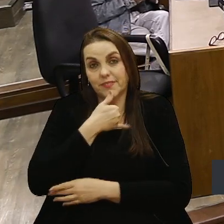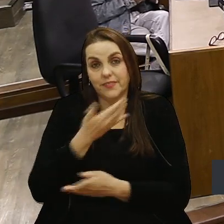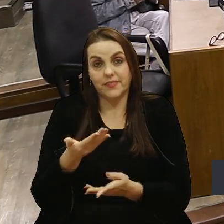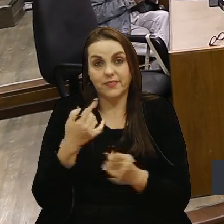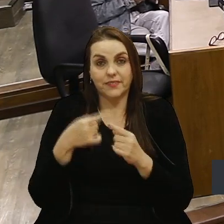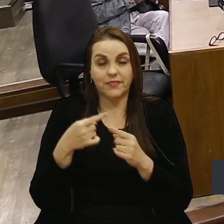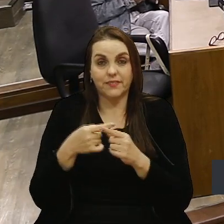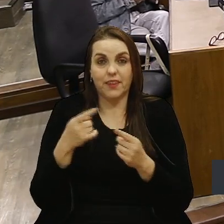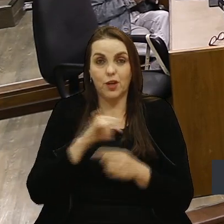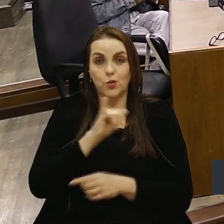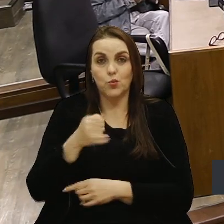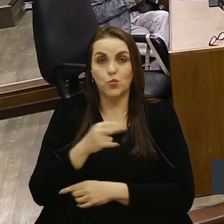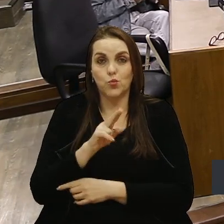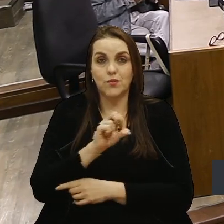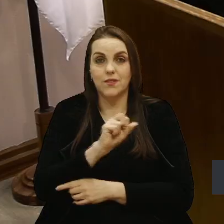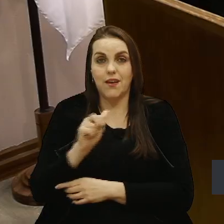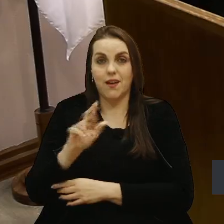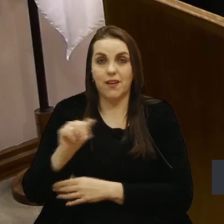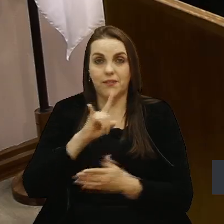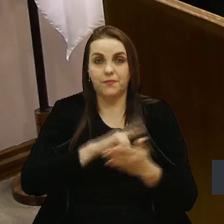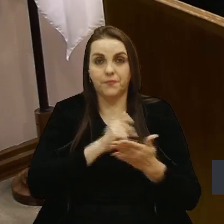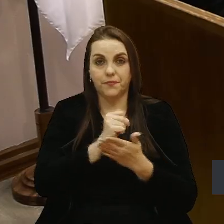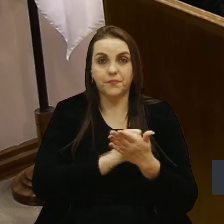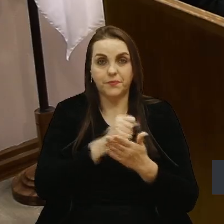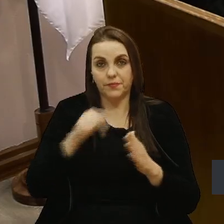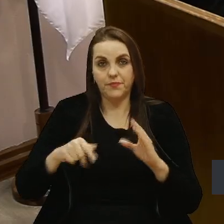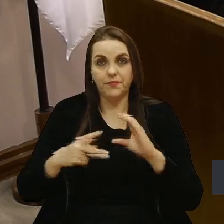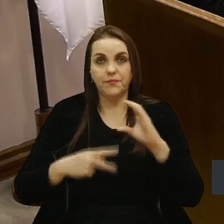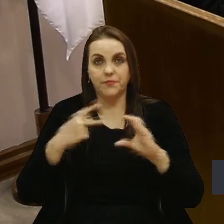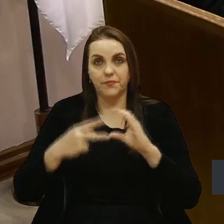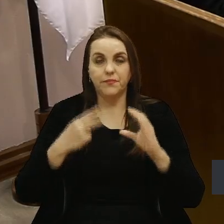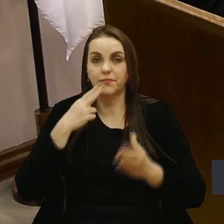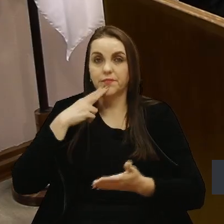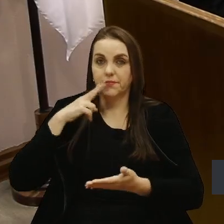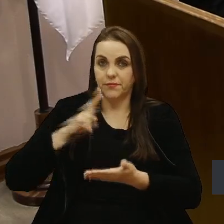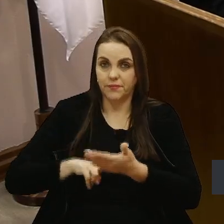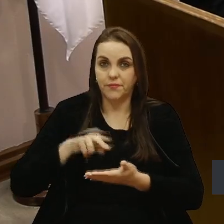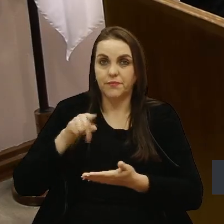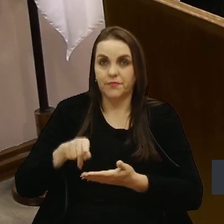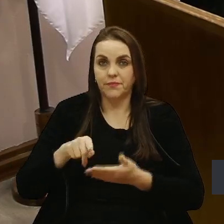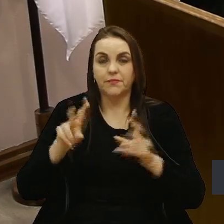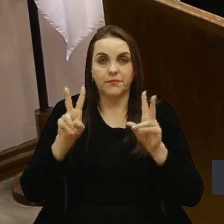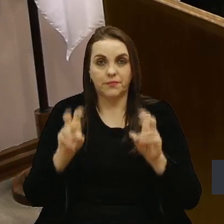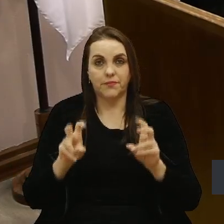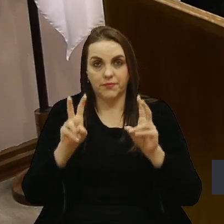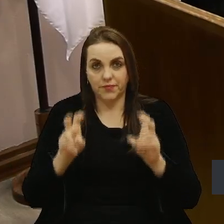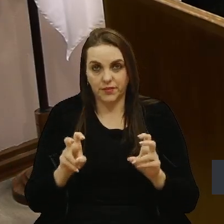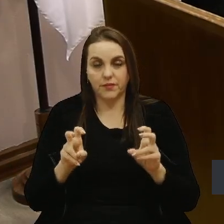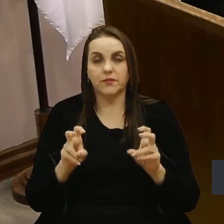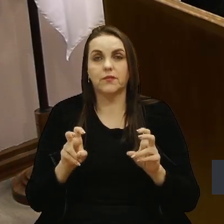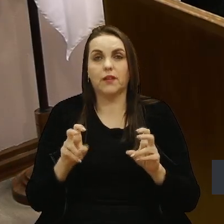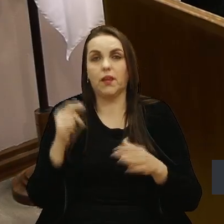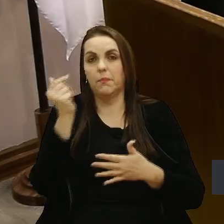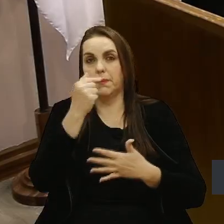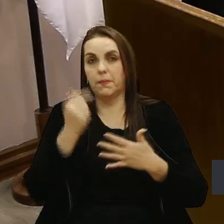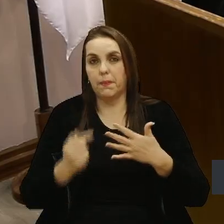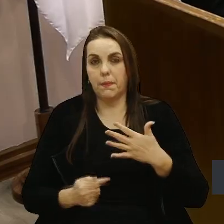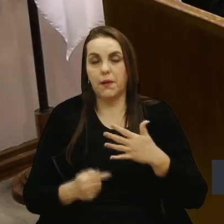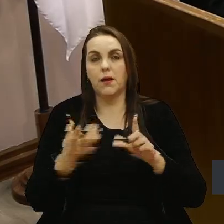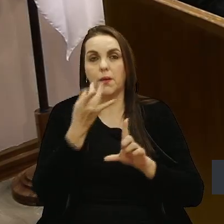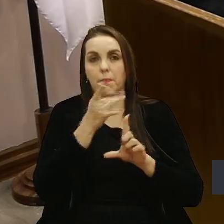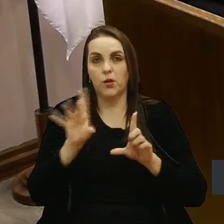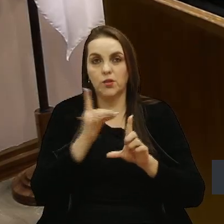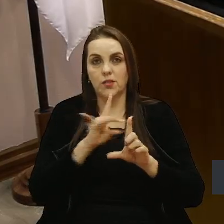A Jussara chegou a protocolar aqui na Câmara uma carta sobre isso, sobre as questões das postagens.